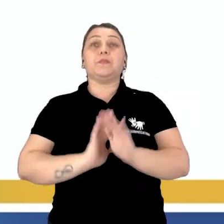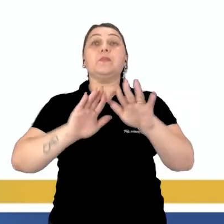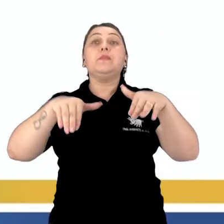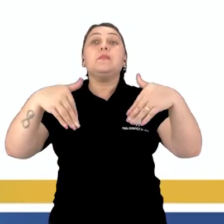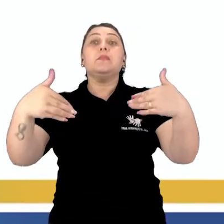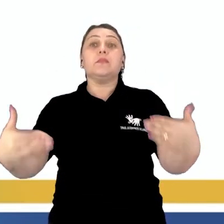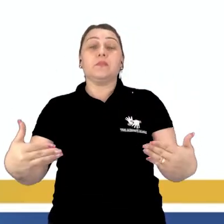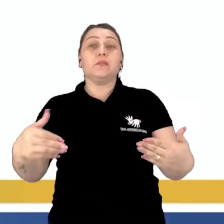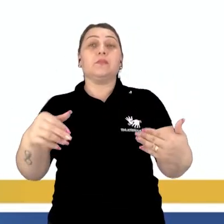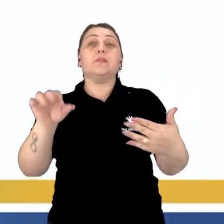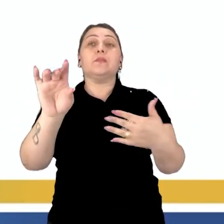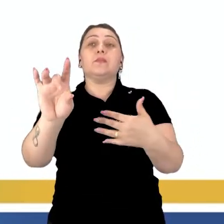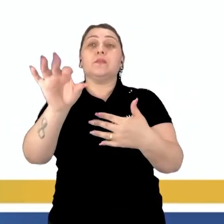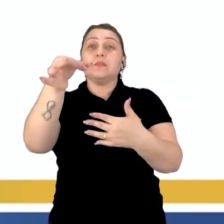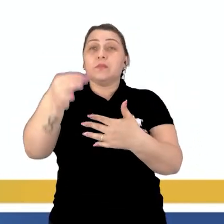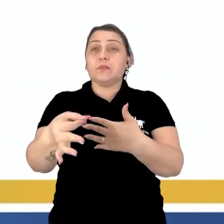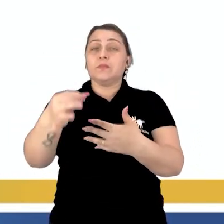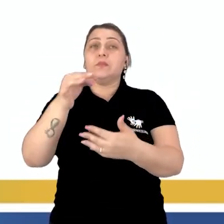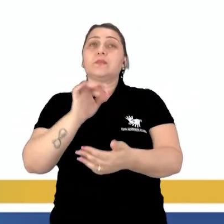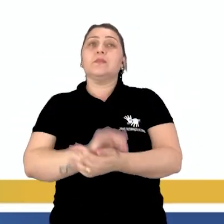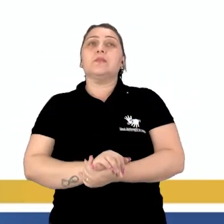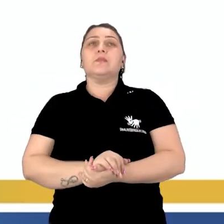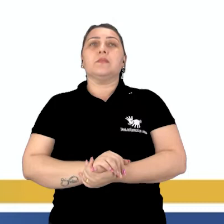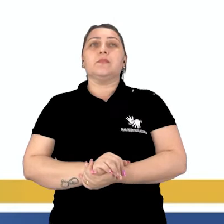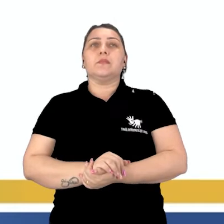qual dessas alternativas é a correta?